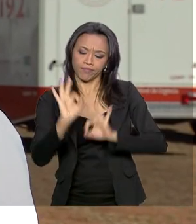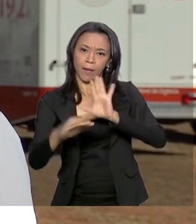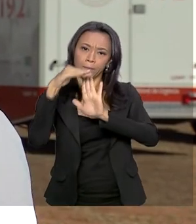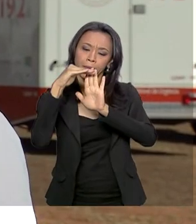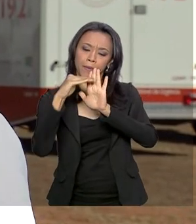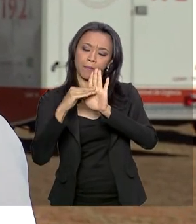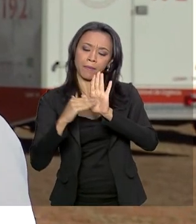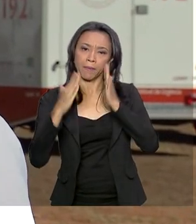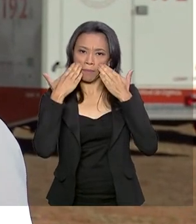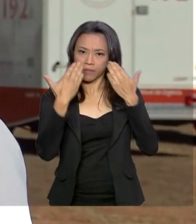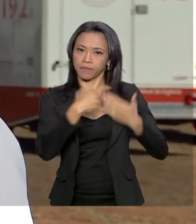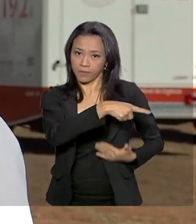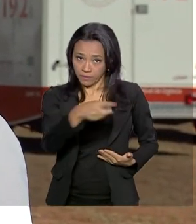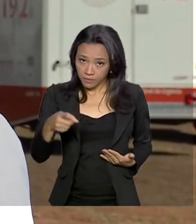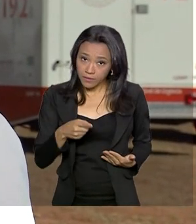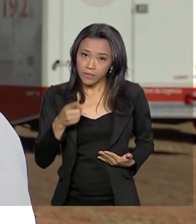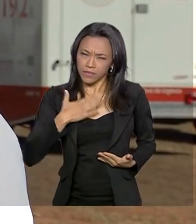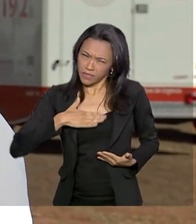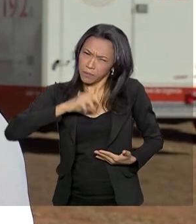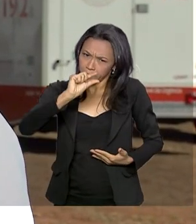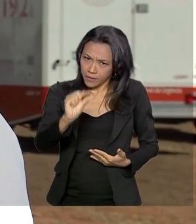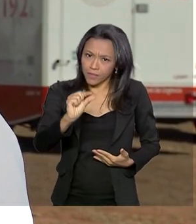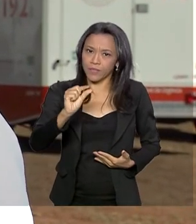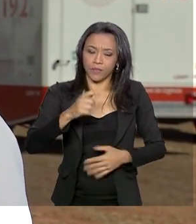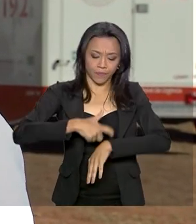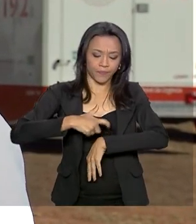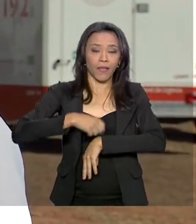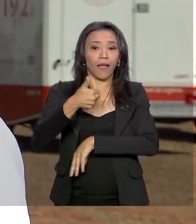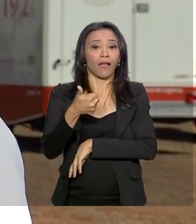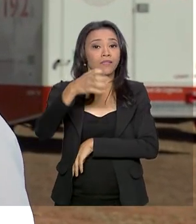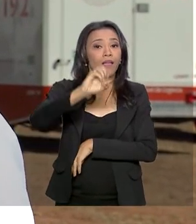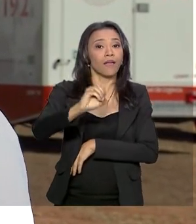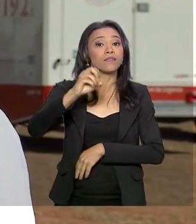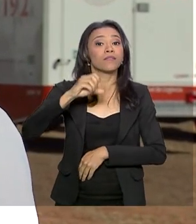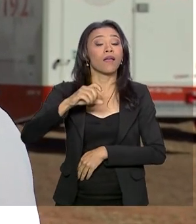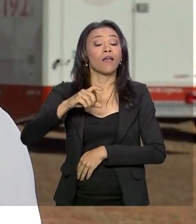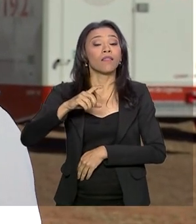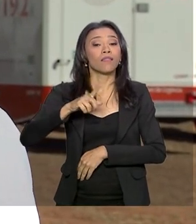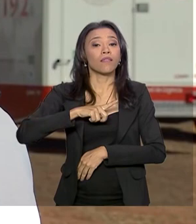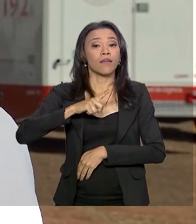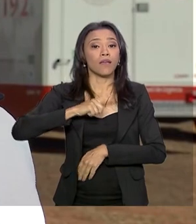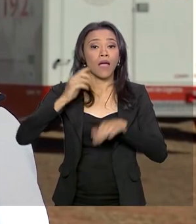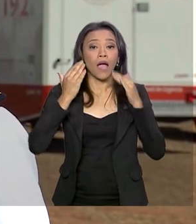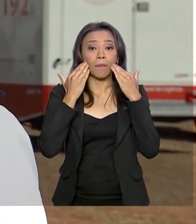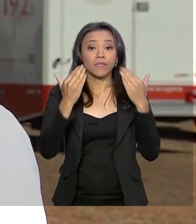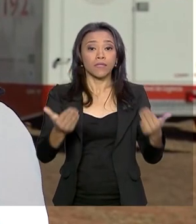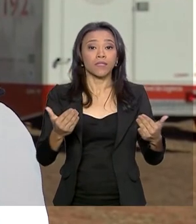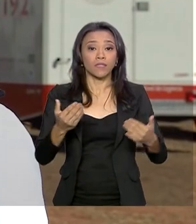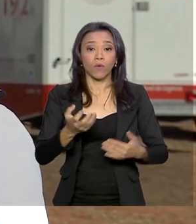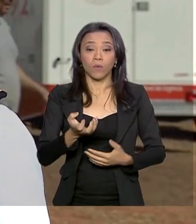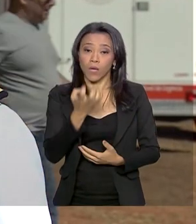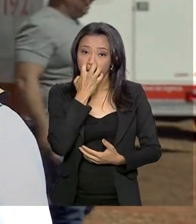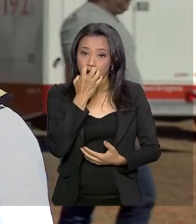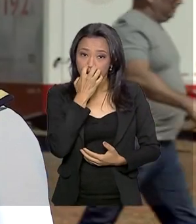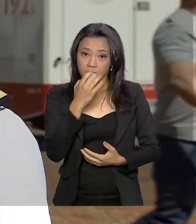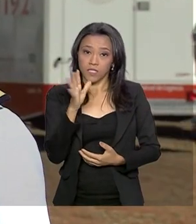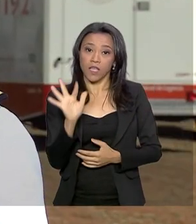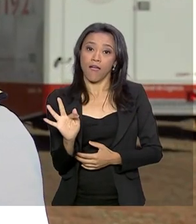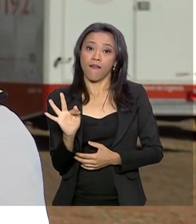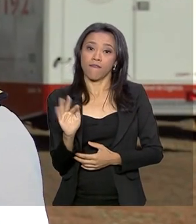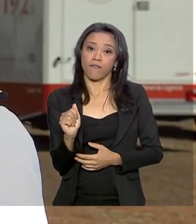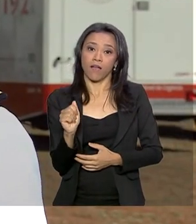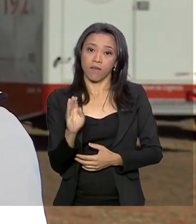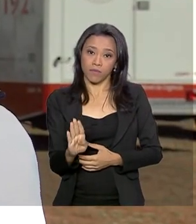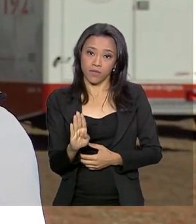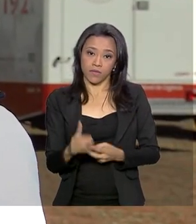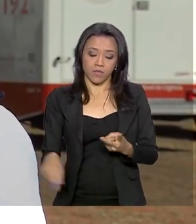atrações a gente por exemplo daqui a pouquinho as 10 a gente tem uma apresentação com cães da fab a banda